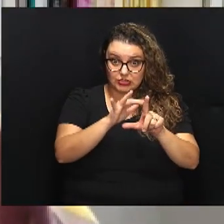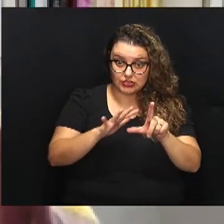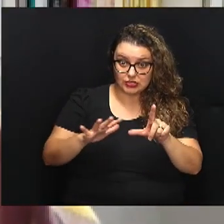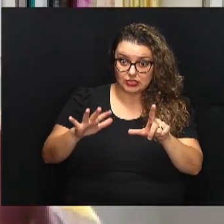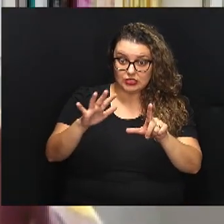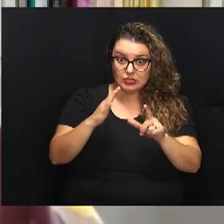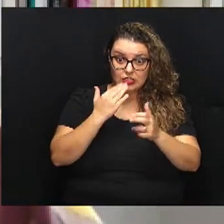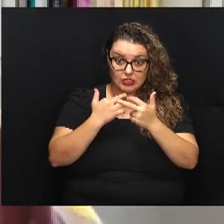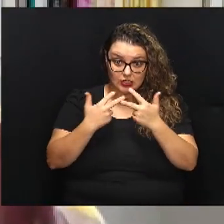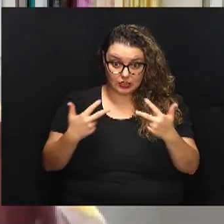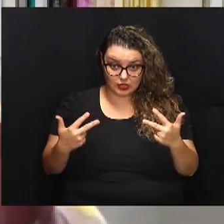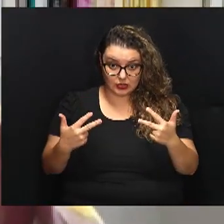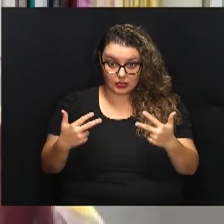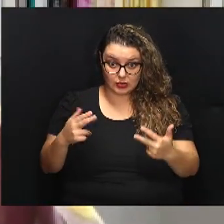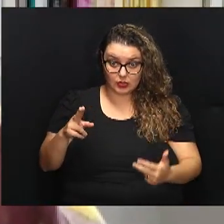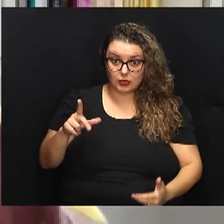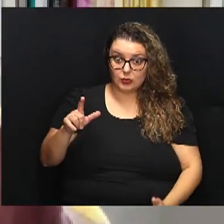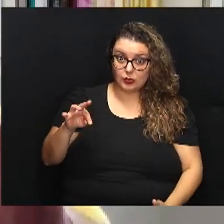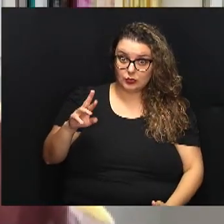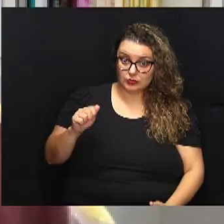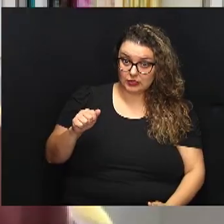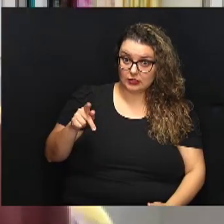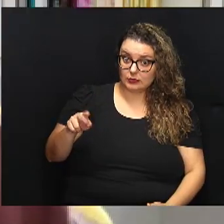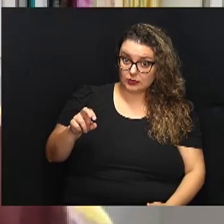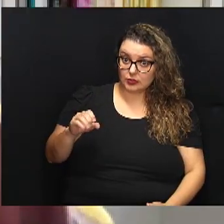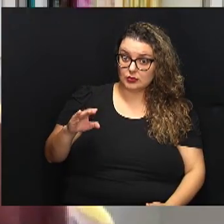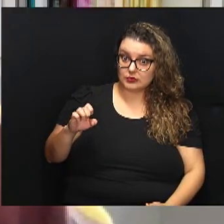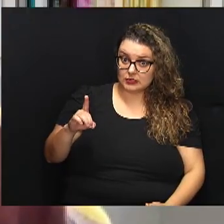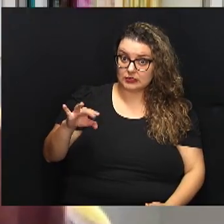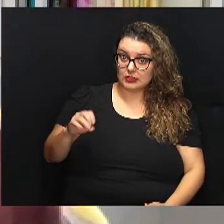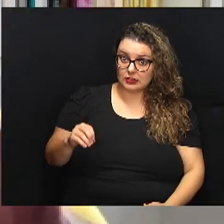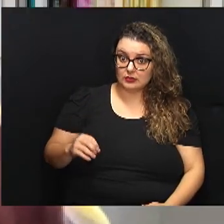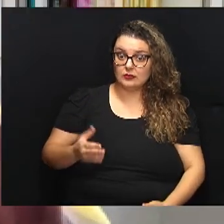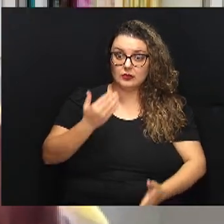de alimento ultraprocessado vai consumir no dia